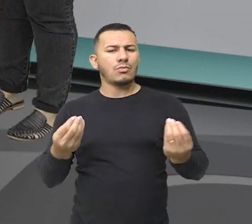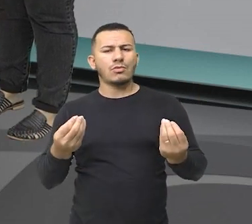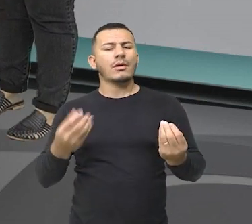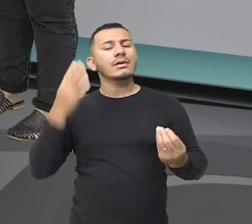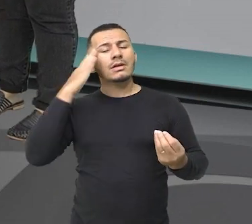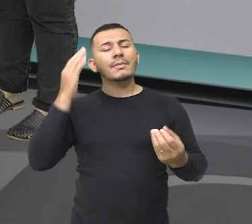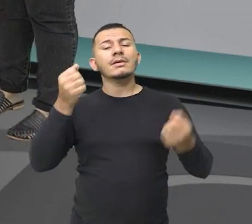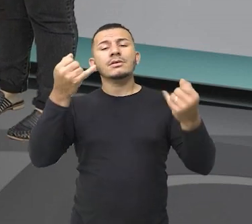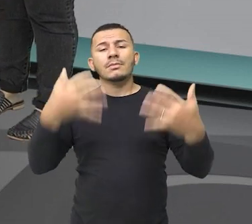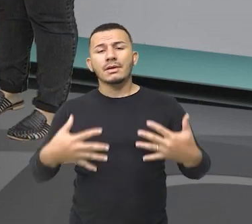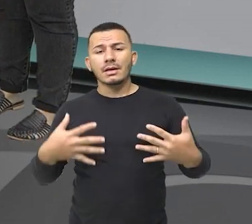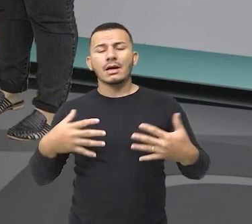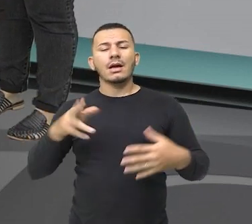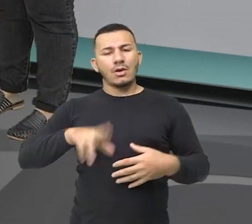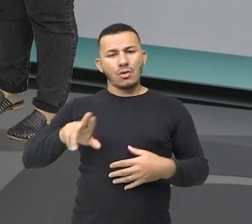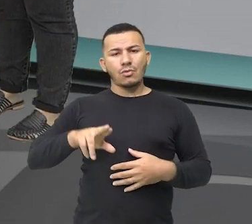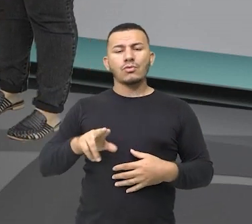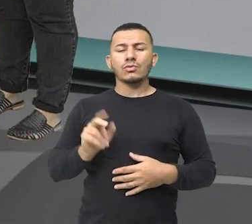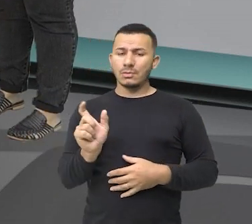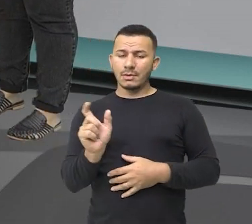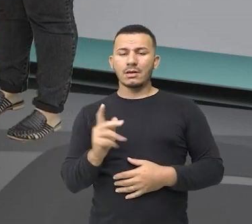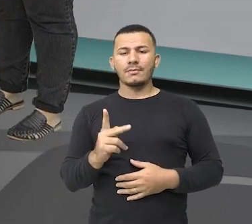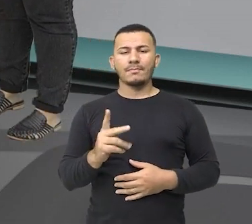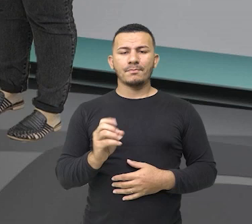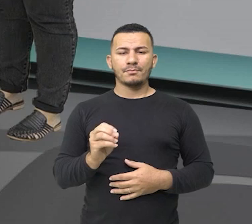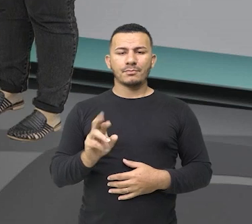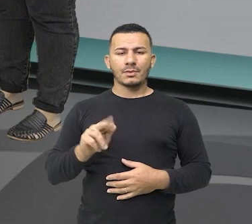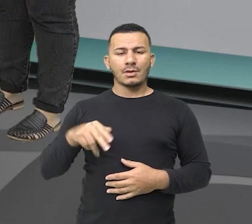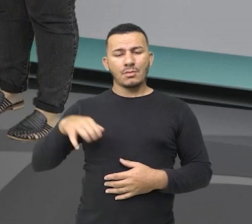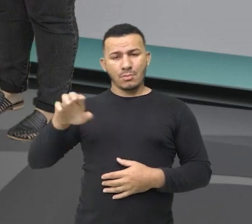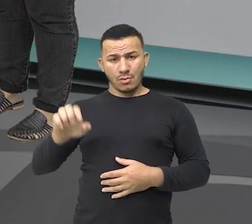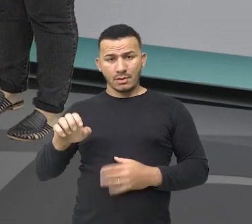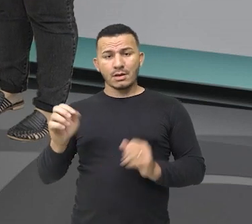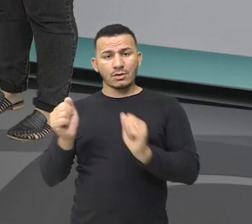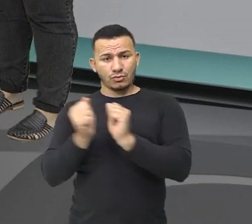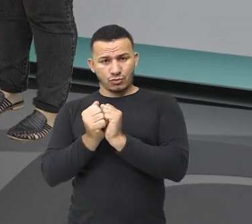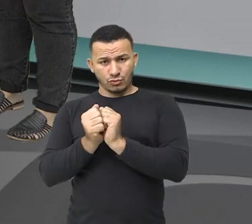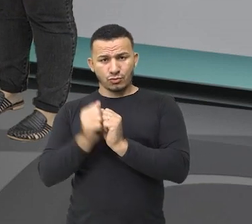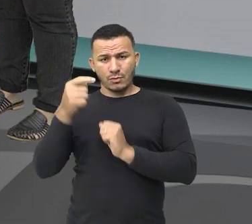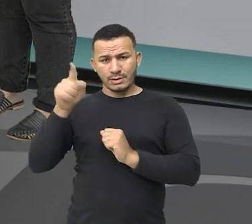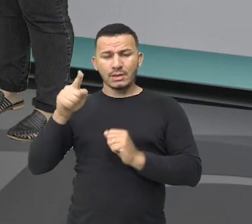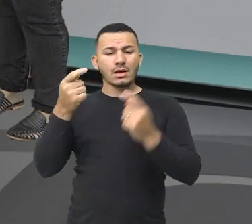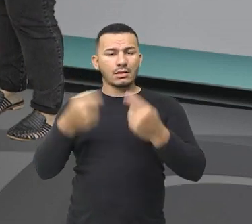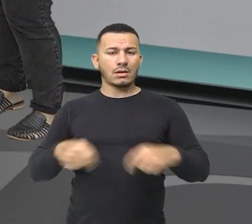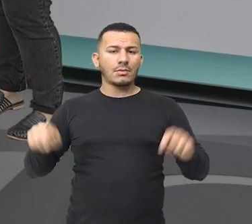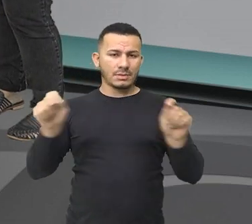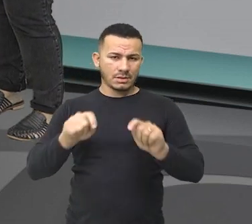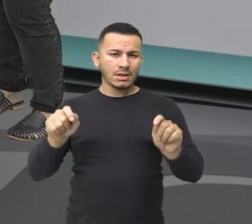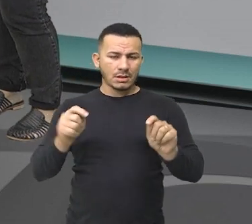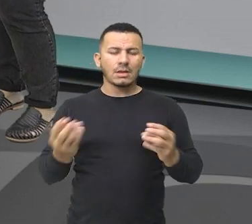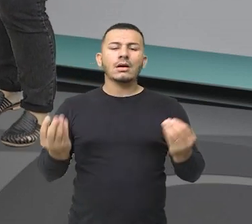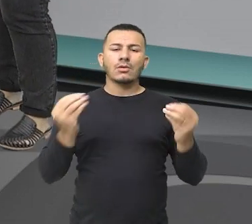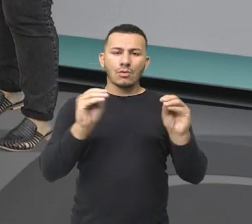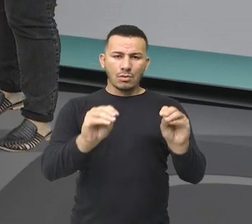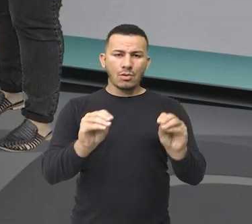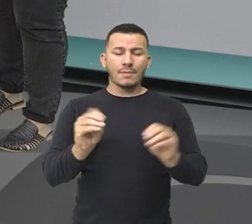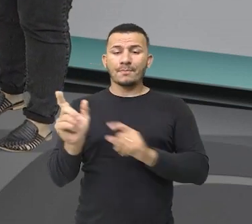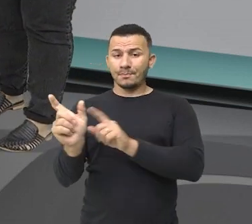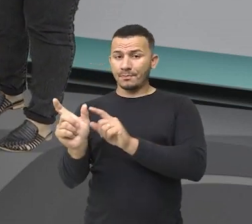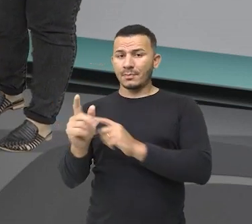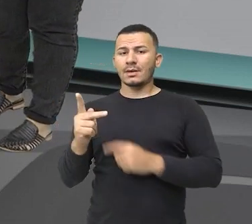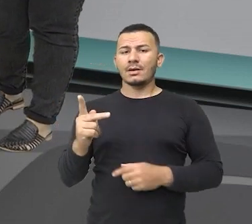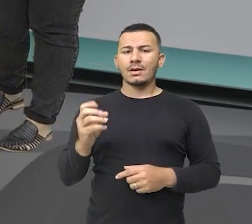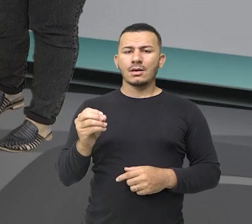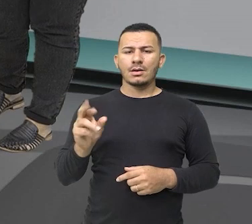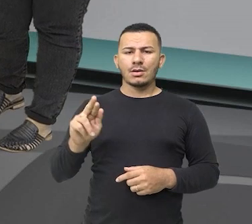conectivo porquê junto e sem acento. Já começa a colocar isso em prática. Esse porquê aqui é um porquê que eu